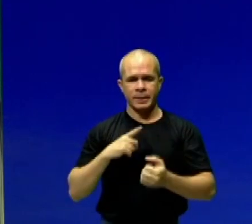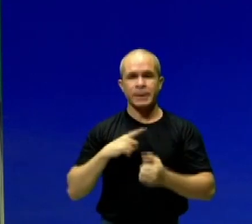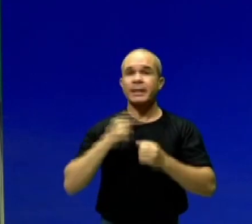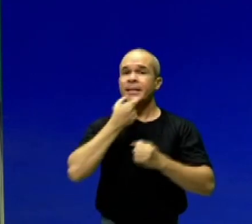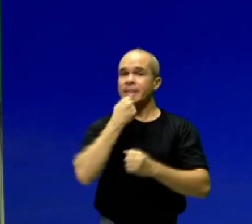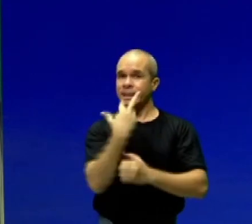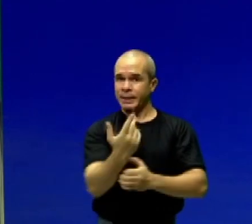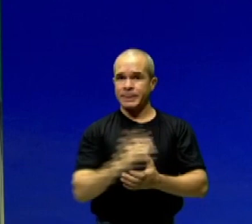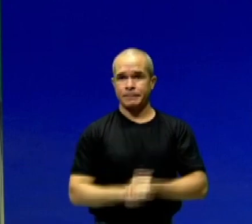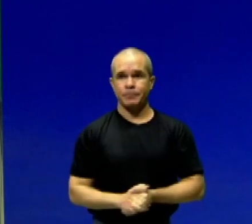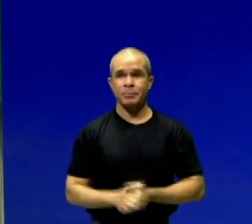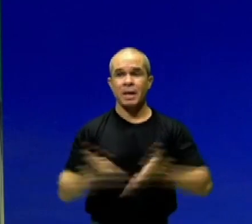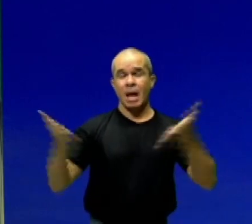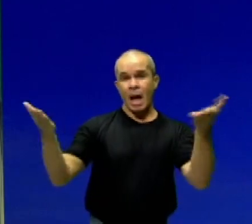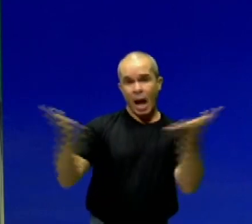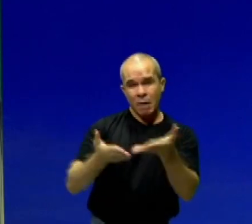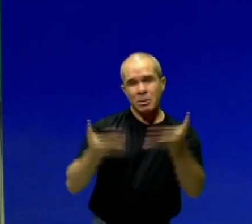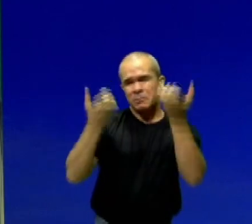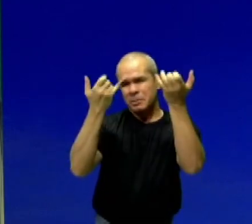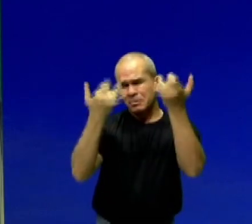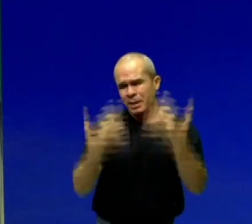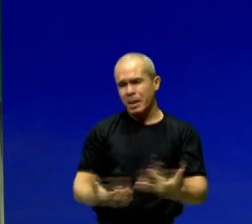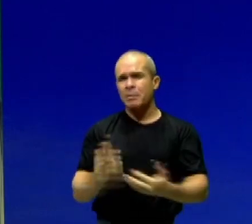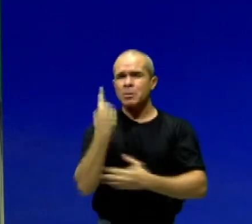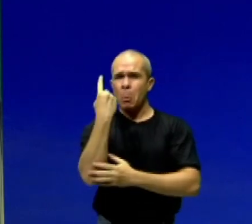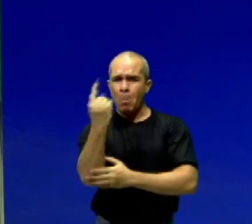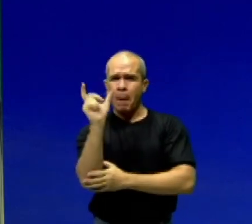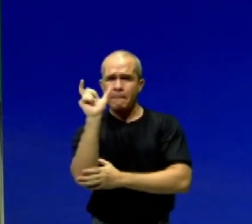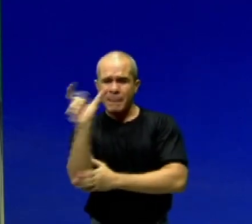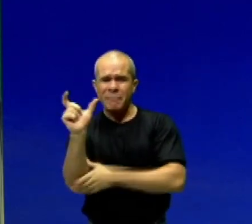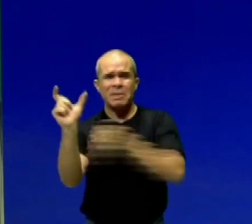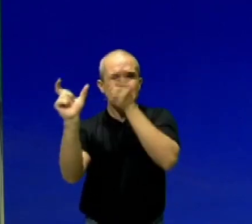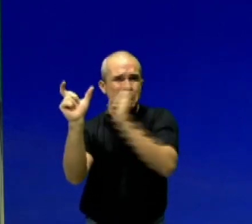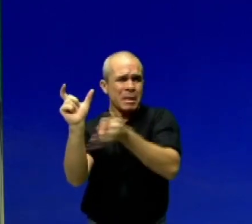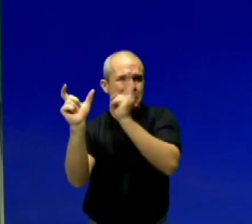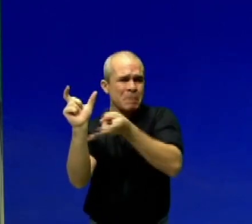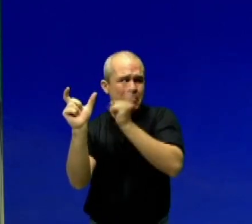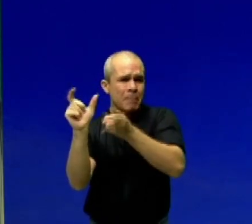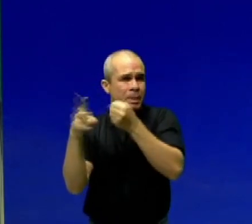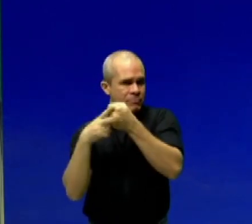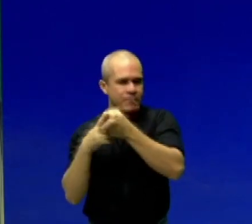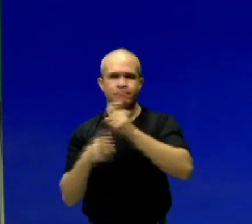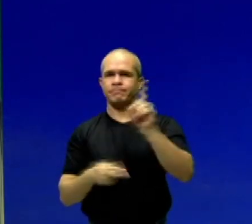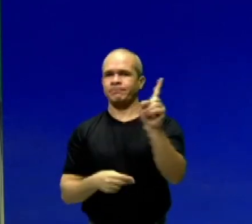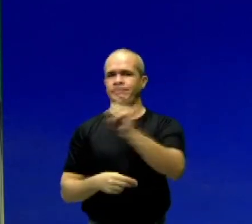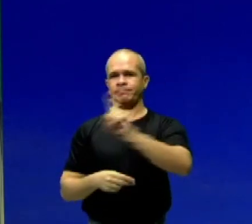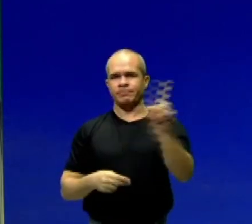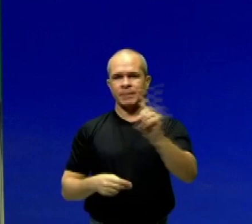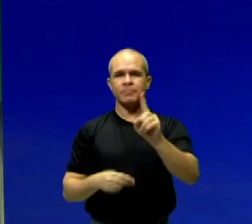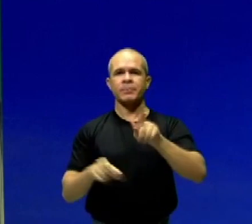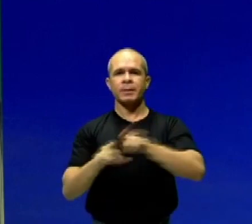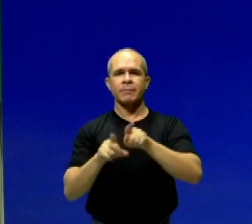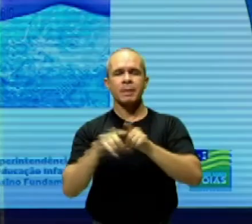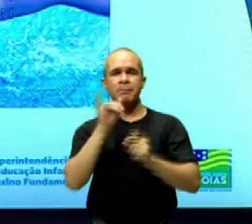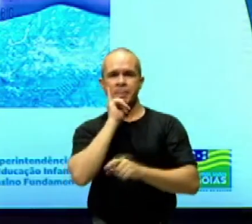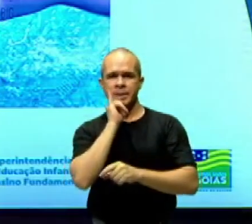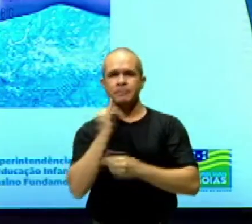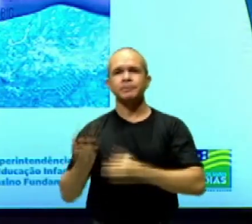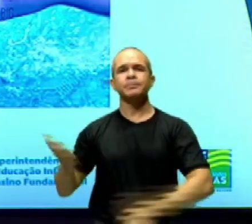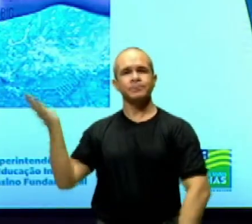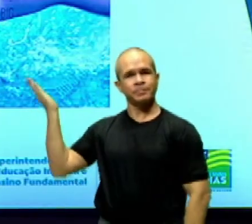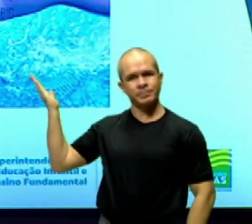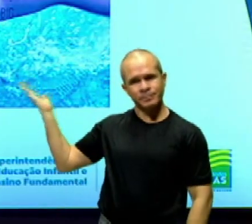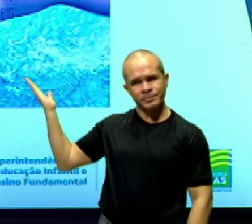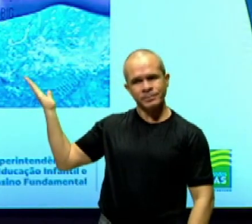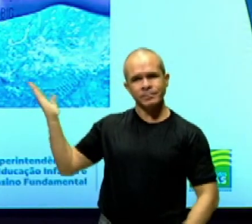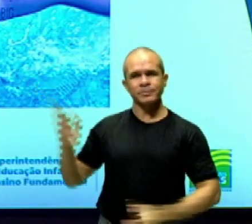Agora você vai falar. Mas e a Carlete, será que uma palavra é sempre então só verbo? Não. Quando eu falo she likes pizza,